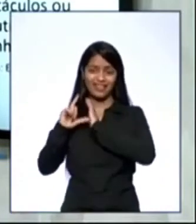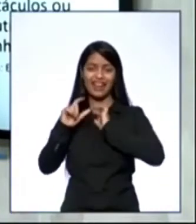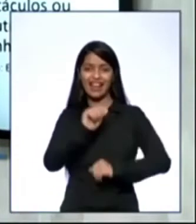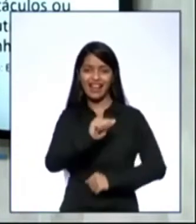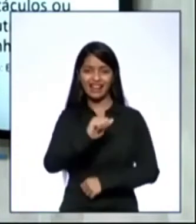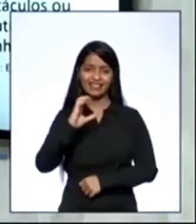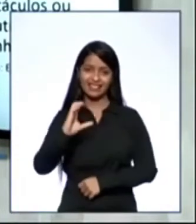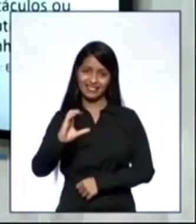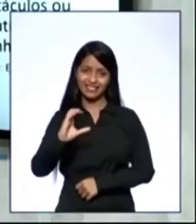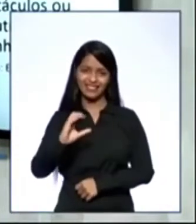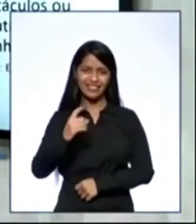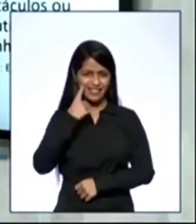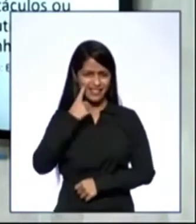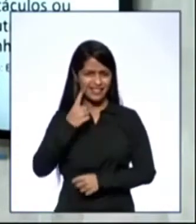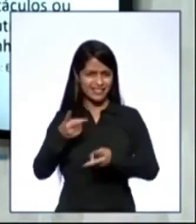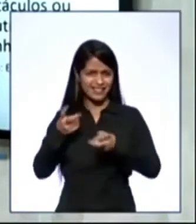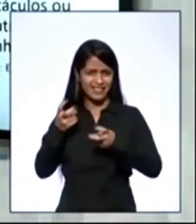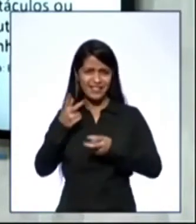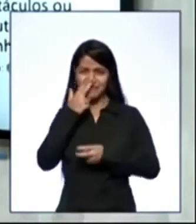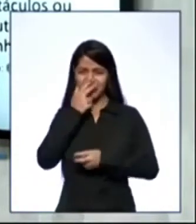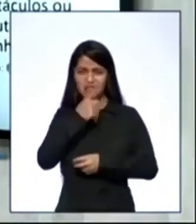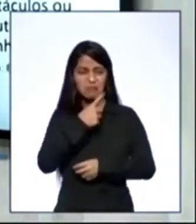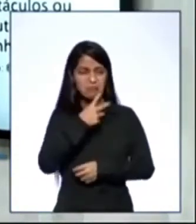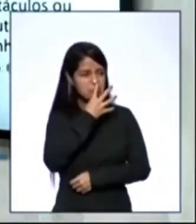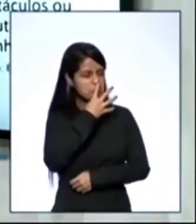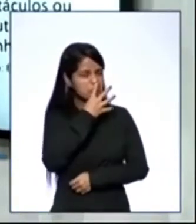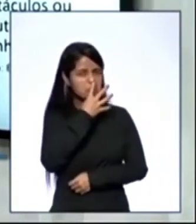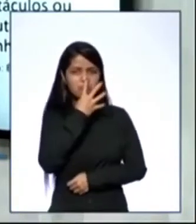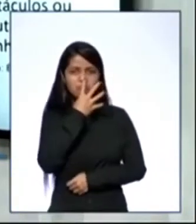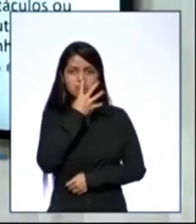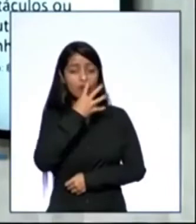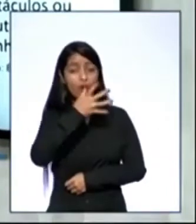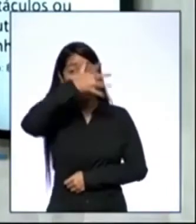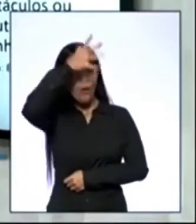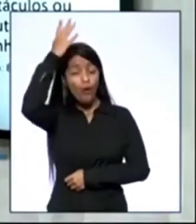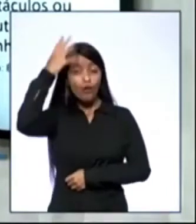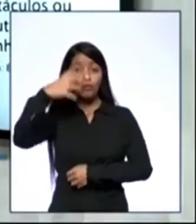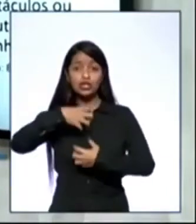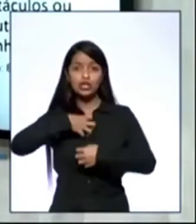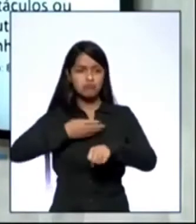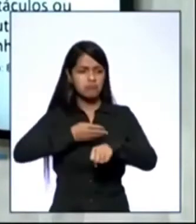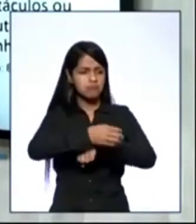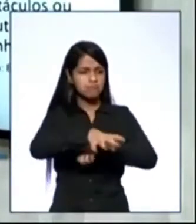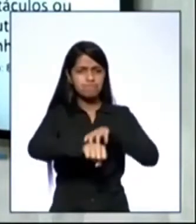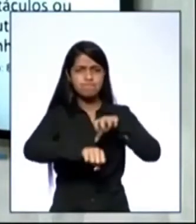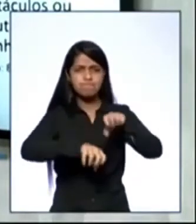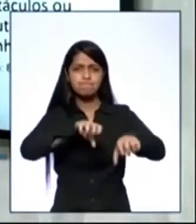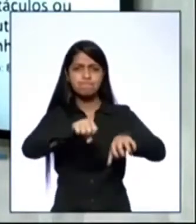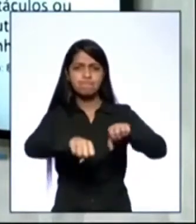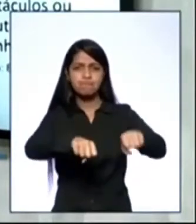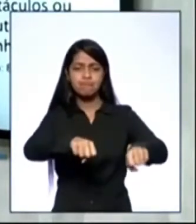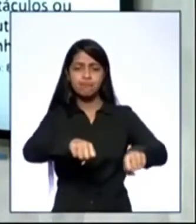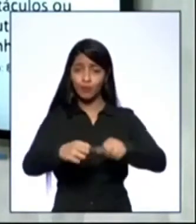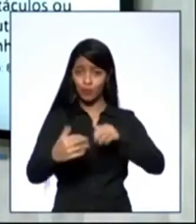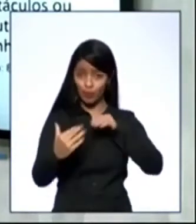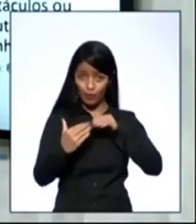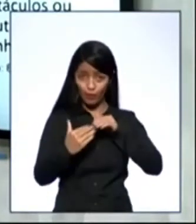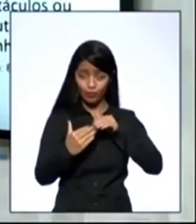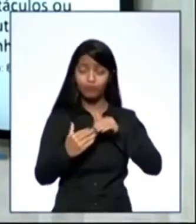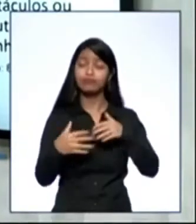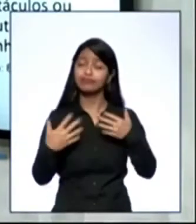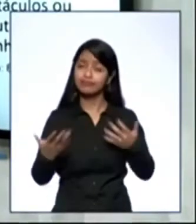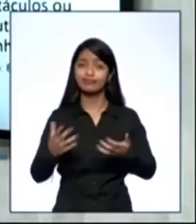pagando pau, você percebe, né? Ele tá pagando pau pro expansionismo que Roma fez ao longo da sua história. Concorda comigo? Então vamos